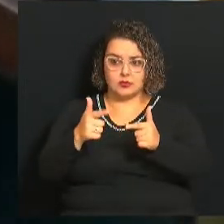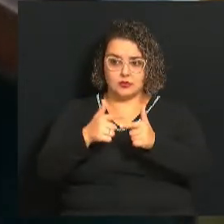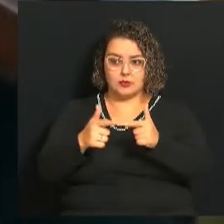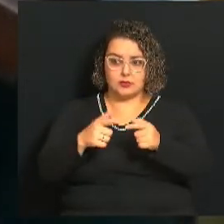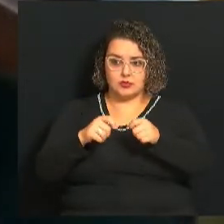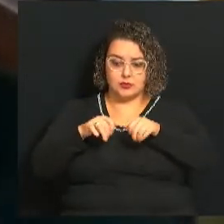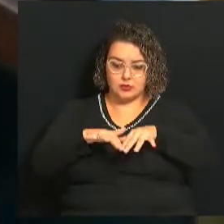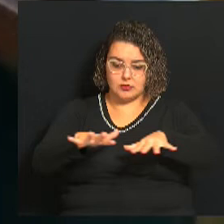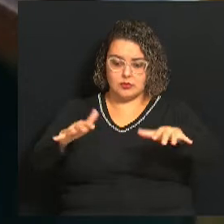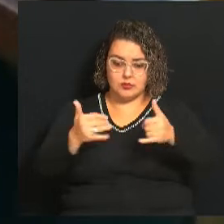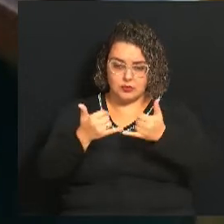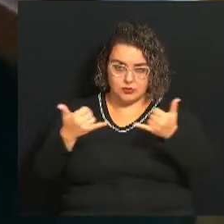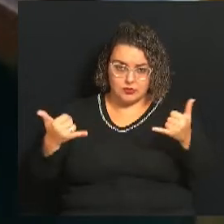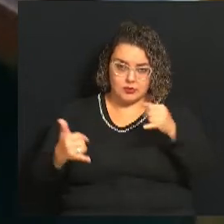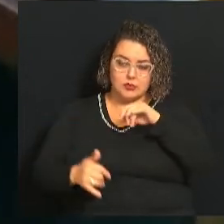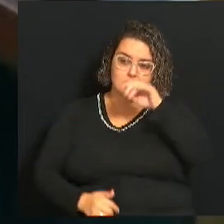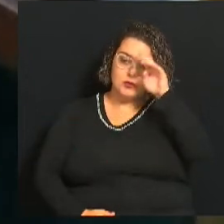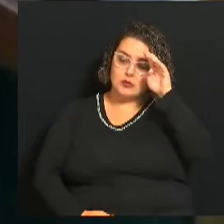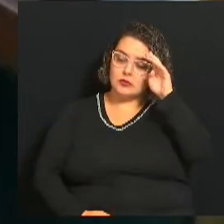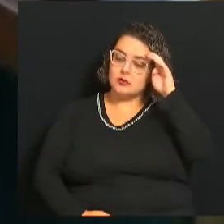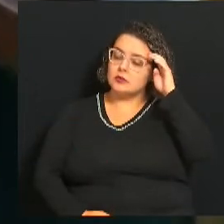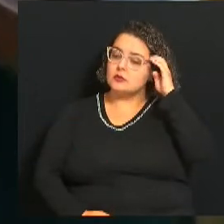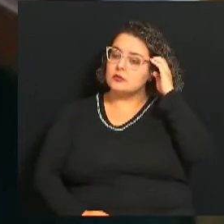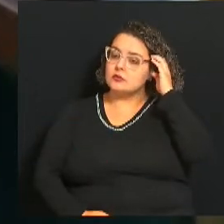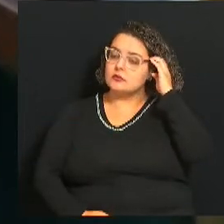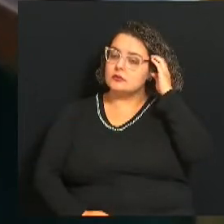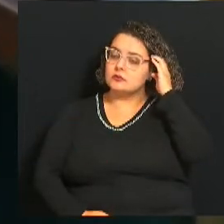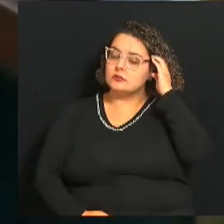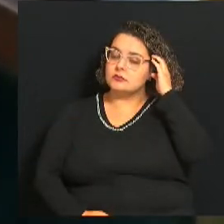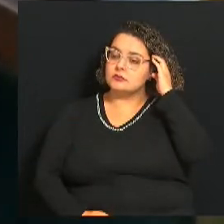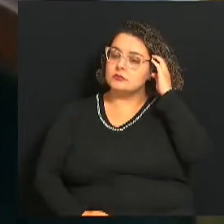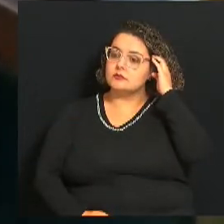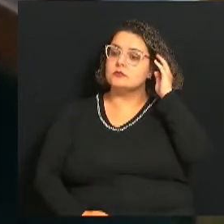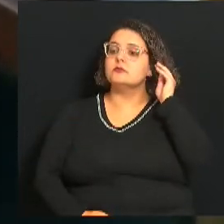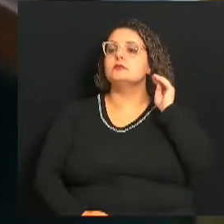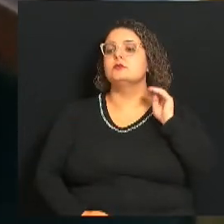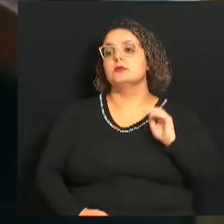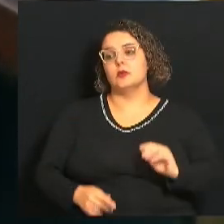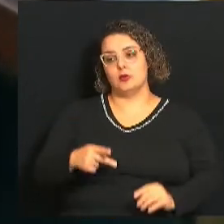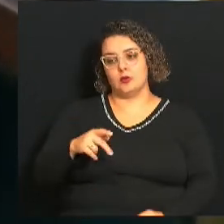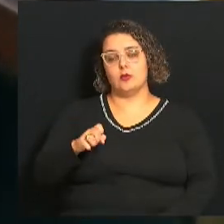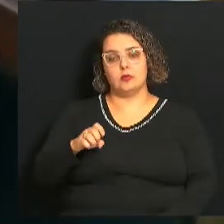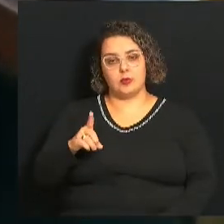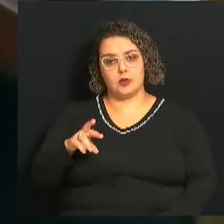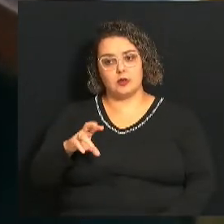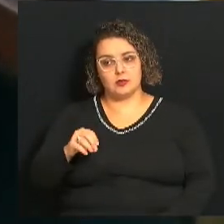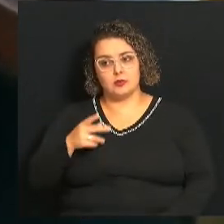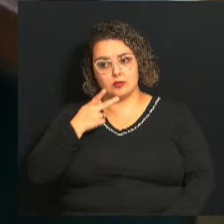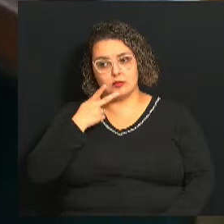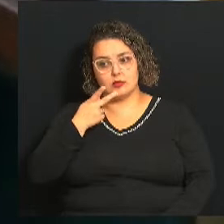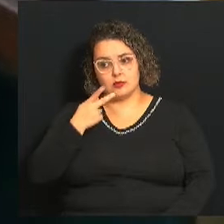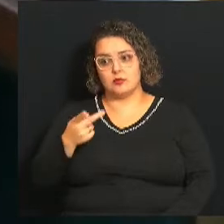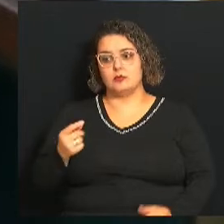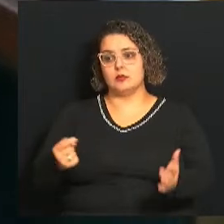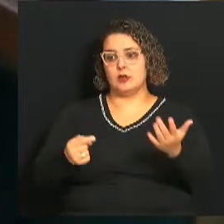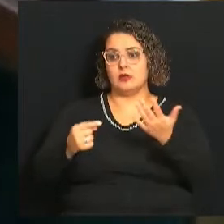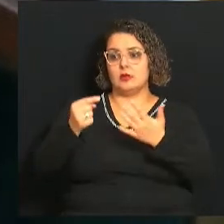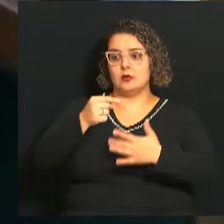de energia. Agora, como bem colocou o Pedro, situações em que há